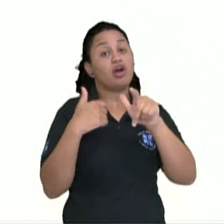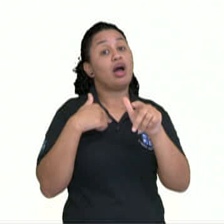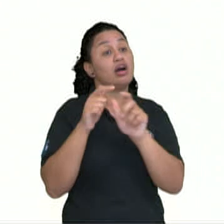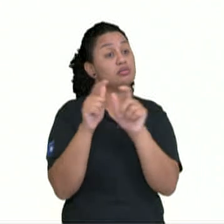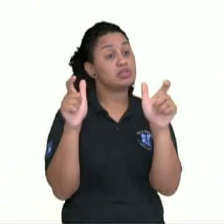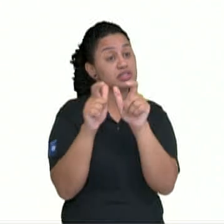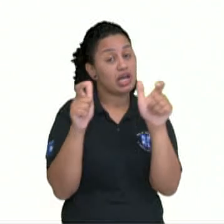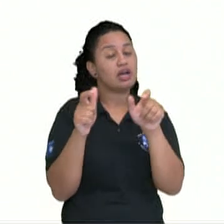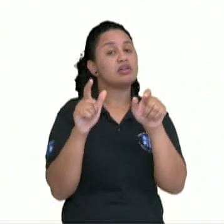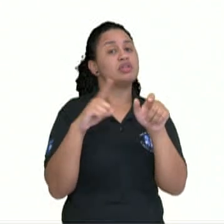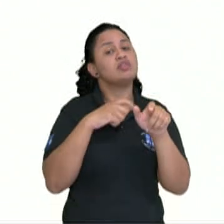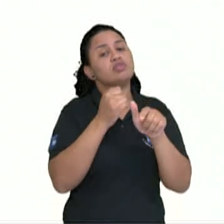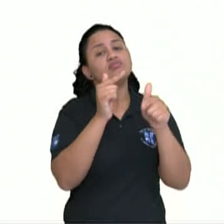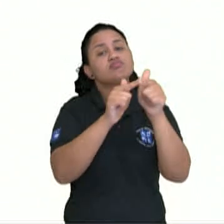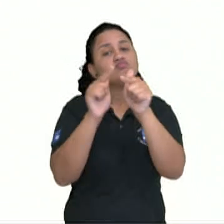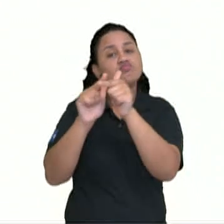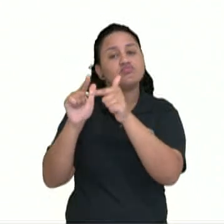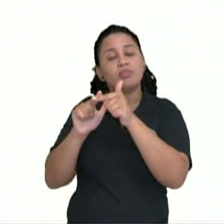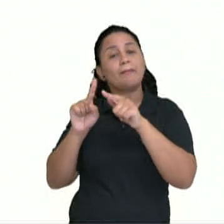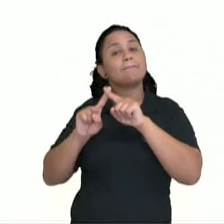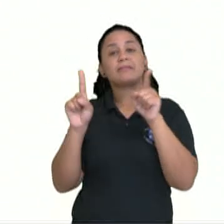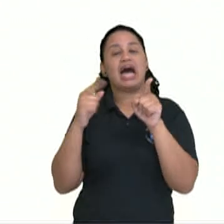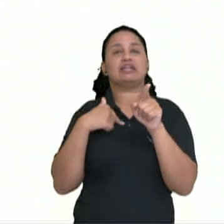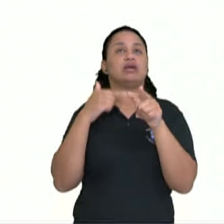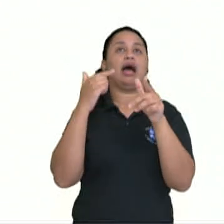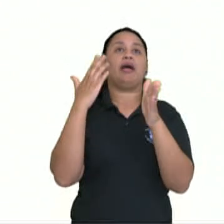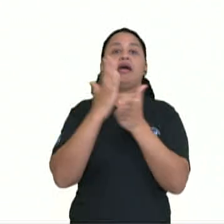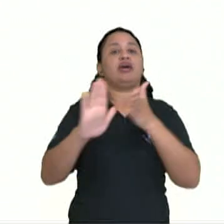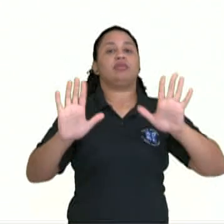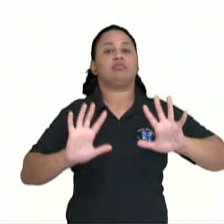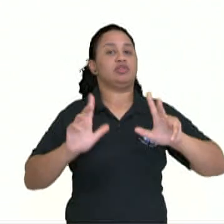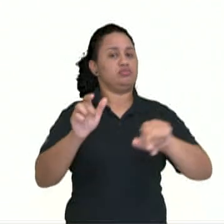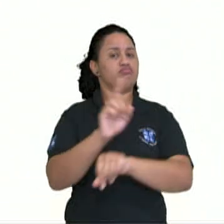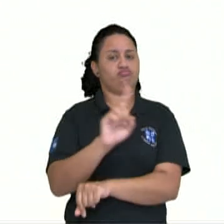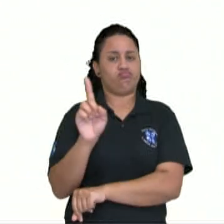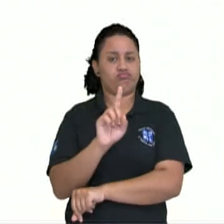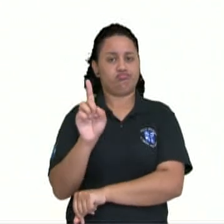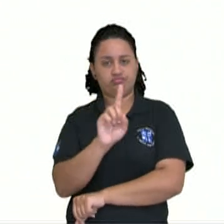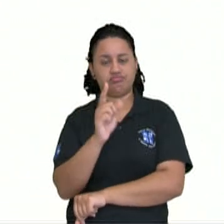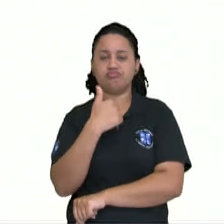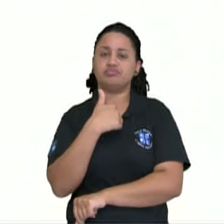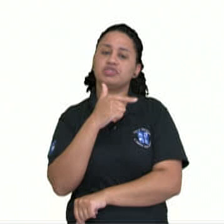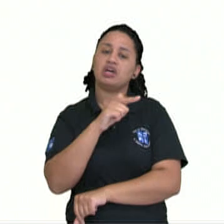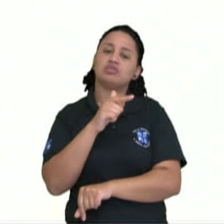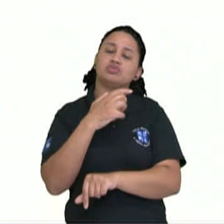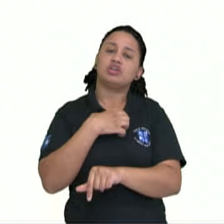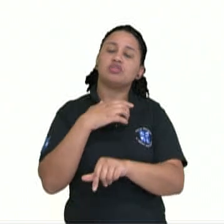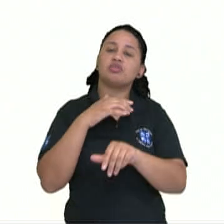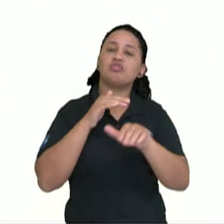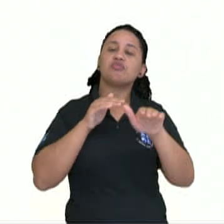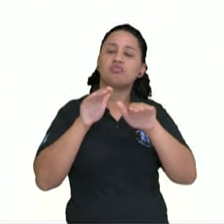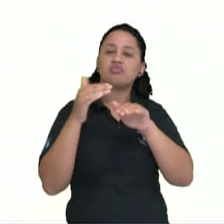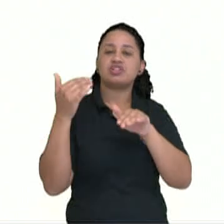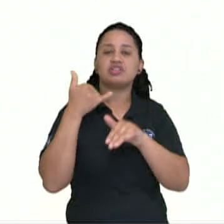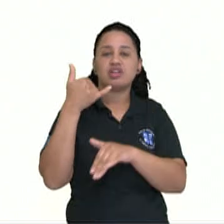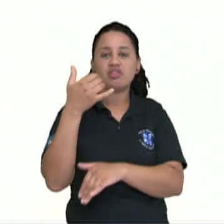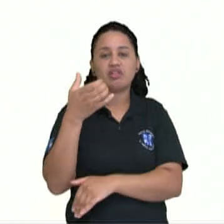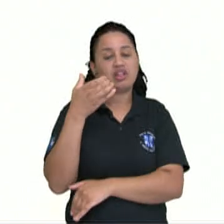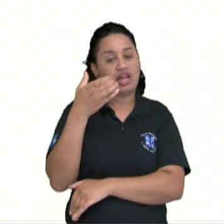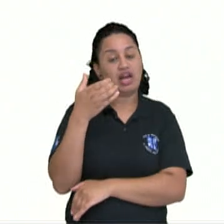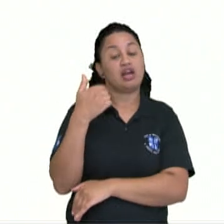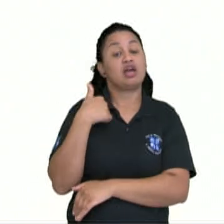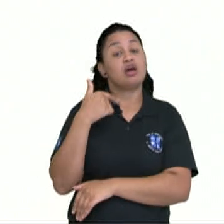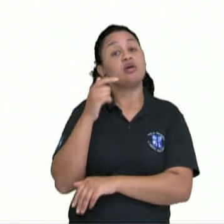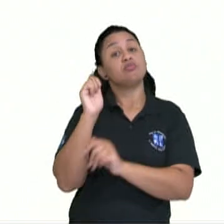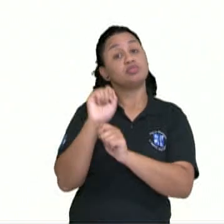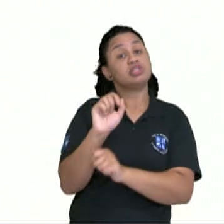problemas pontuais, não há risco de colapso. Na rede móvel, a implantação do 5G no